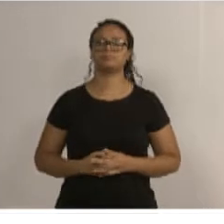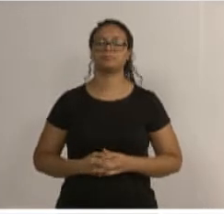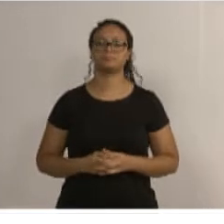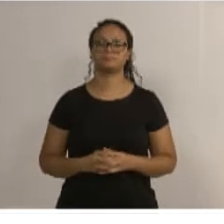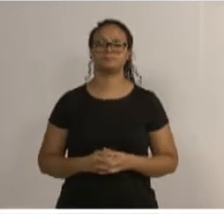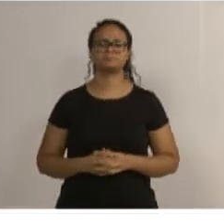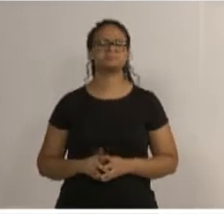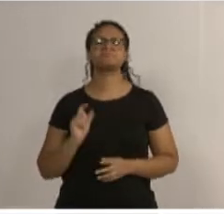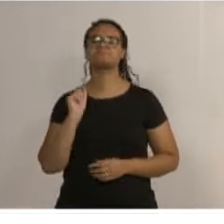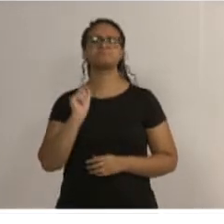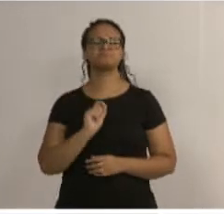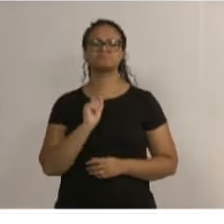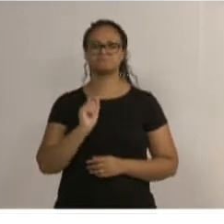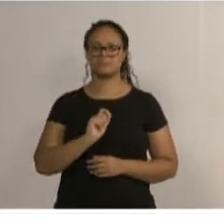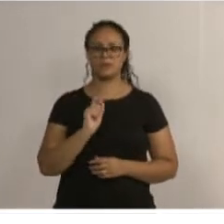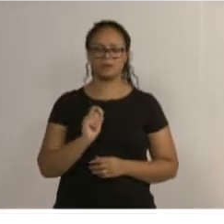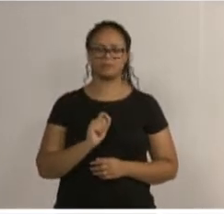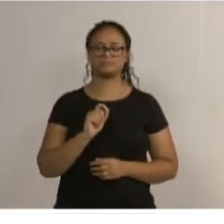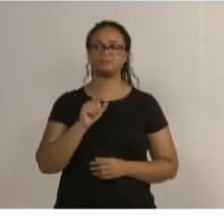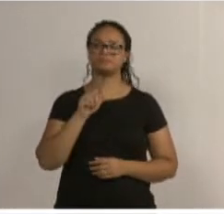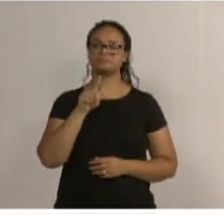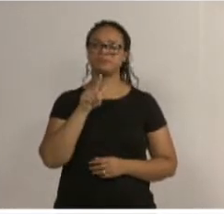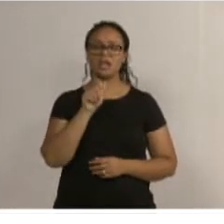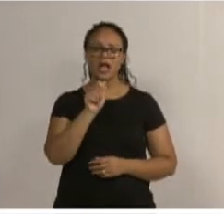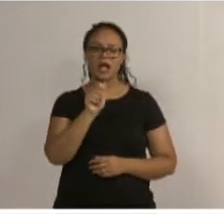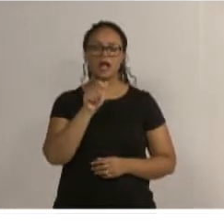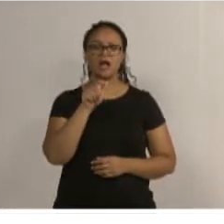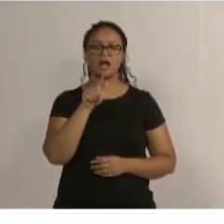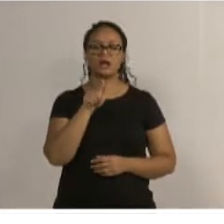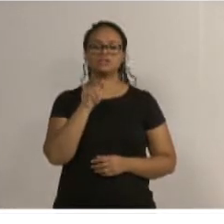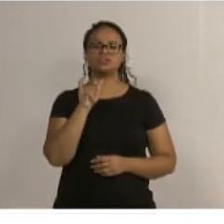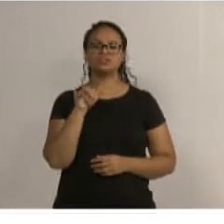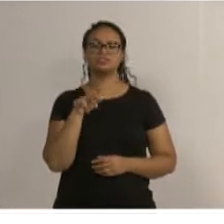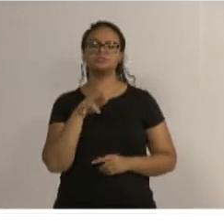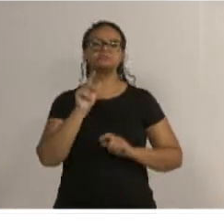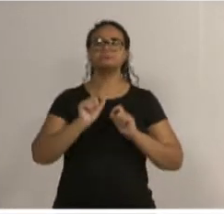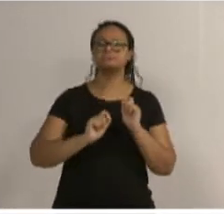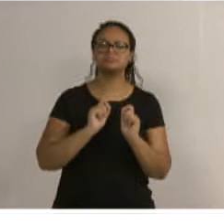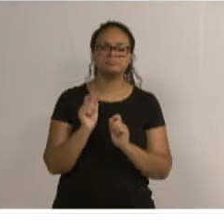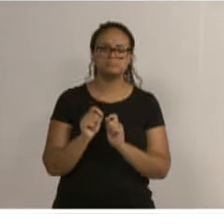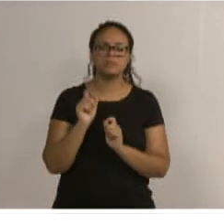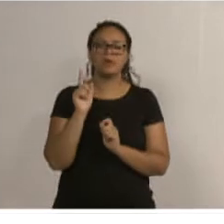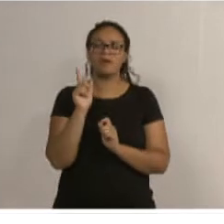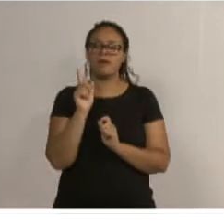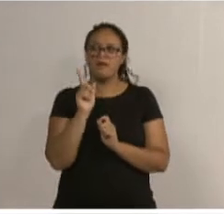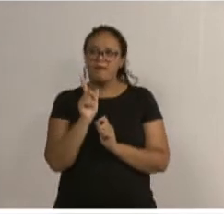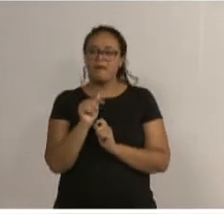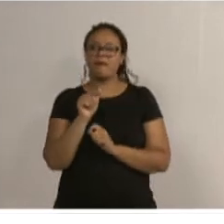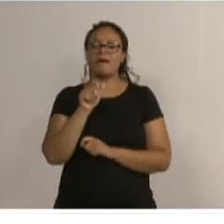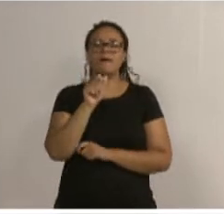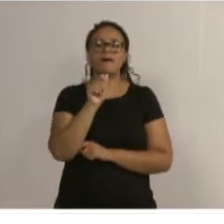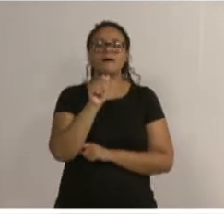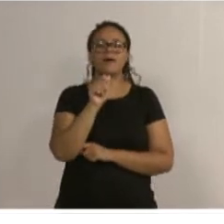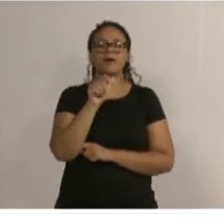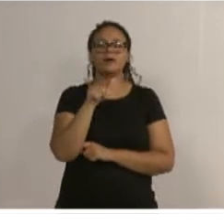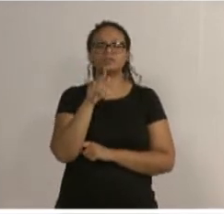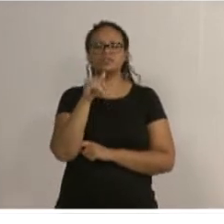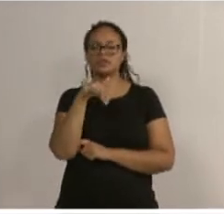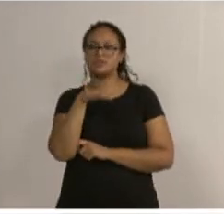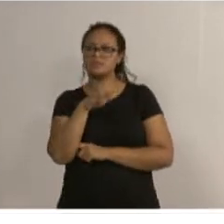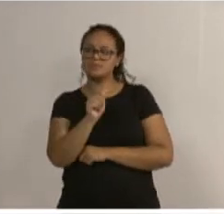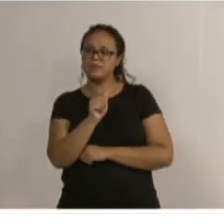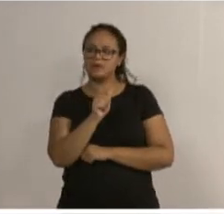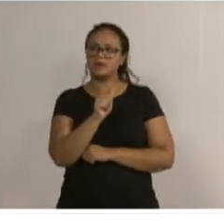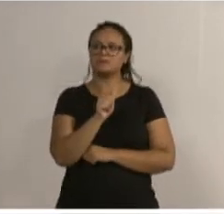O que é essa tal da AGIR? É uma agência de regulação. Sim, e daí? O que é uma agência de regulação?